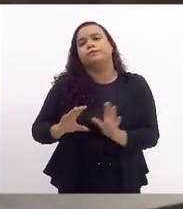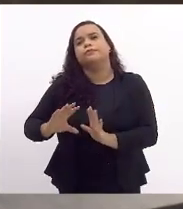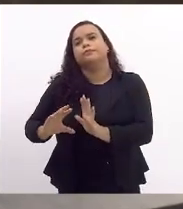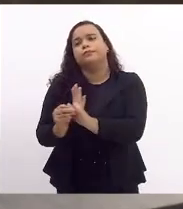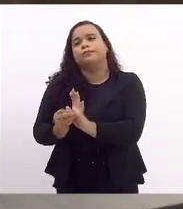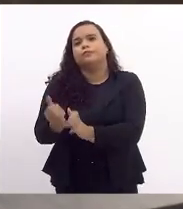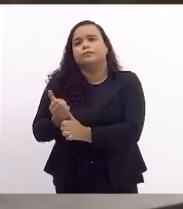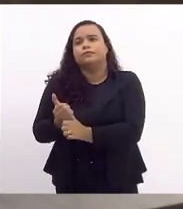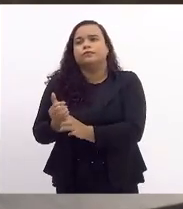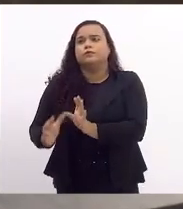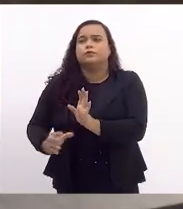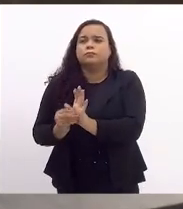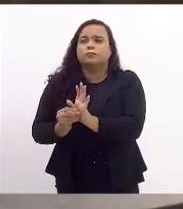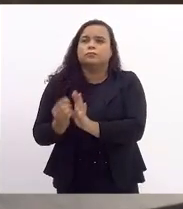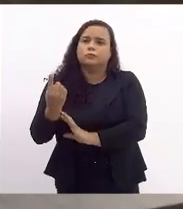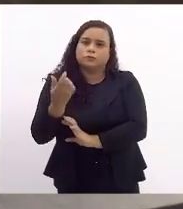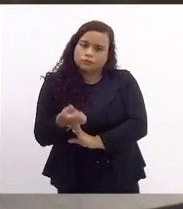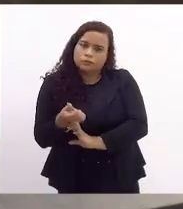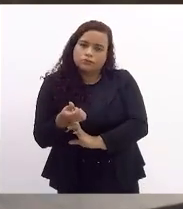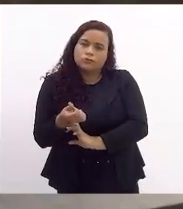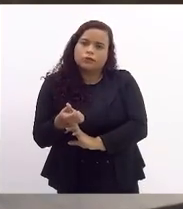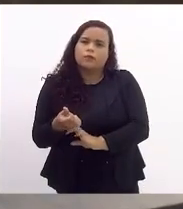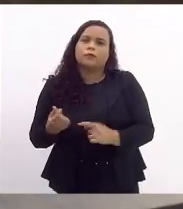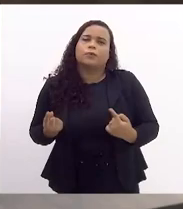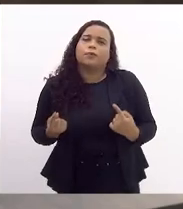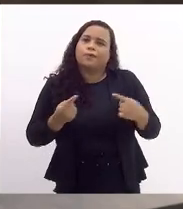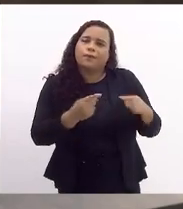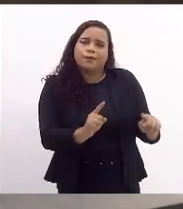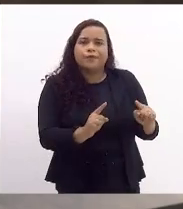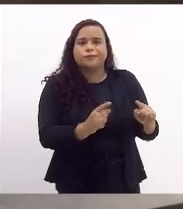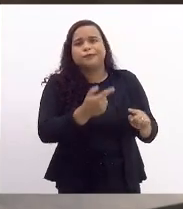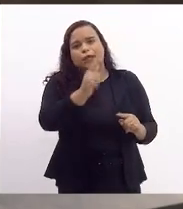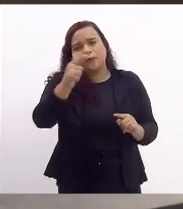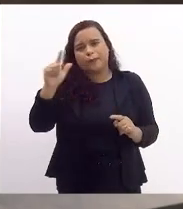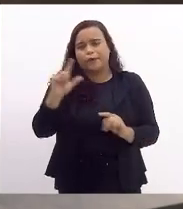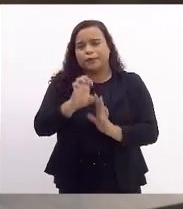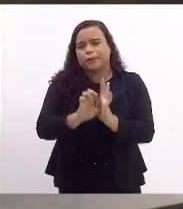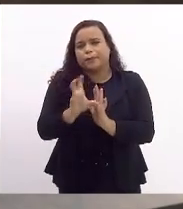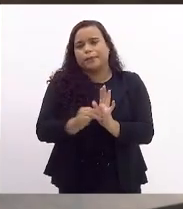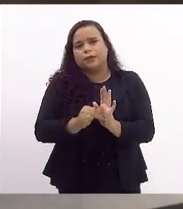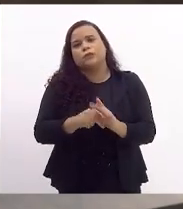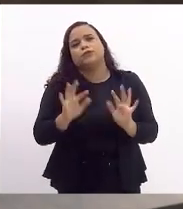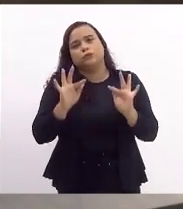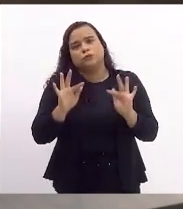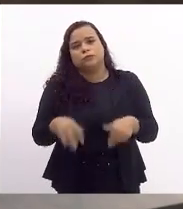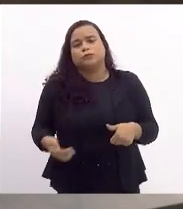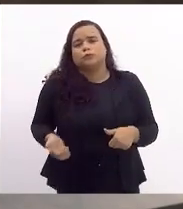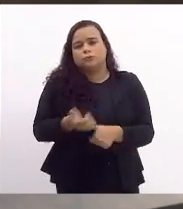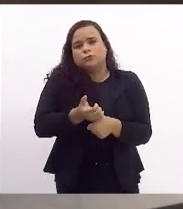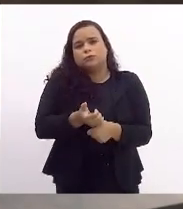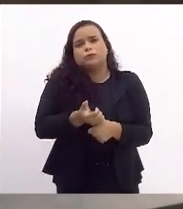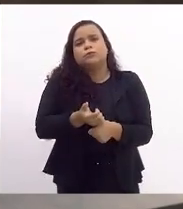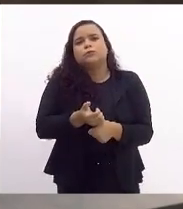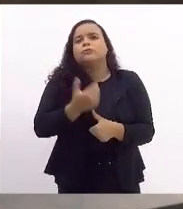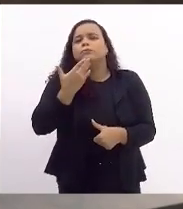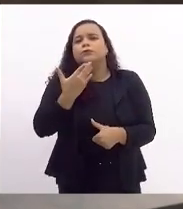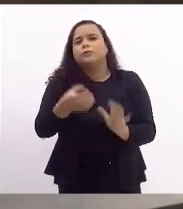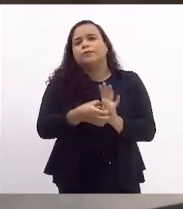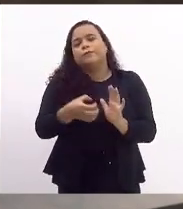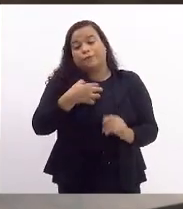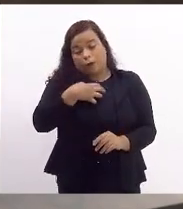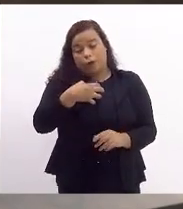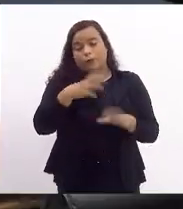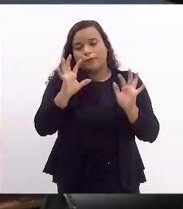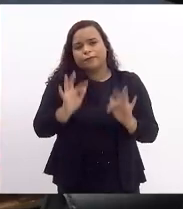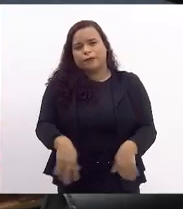com subemenda à emenda 16 contrário as demais emendas concluindo para o substitutivo pedindo forma